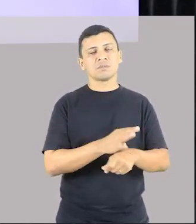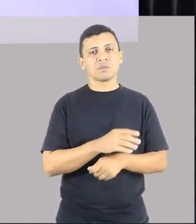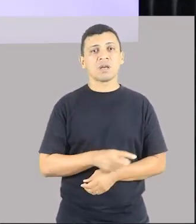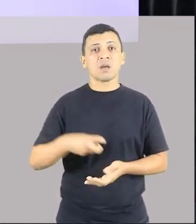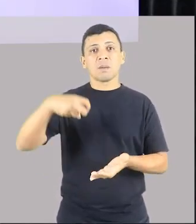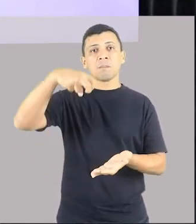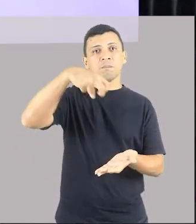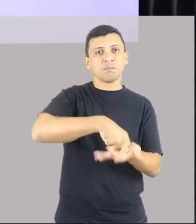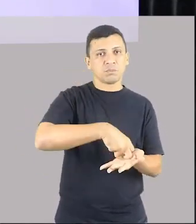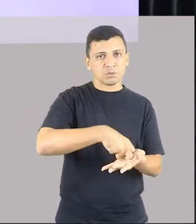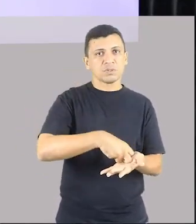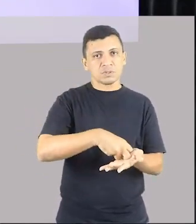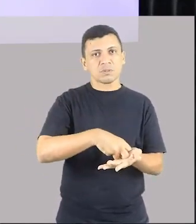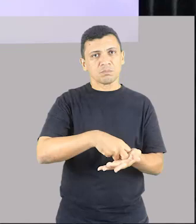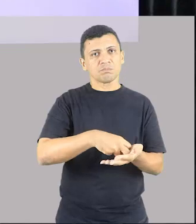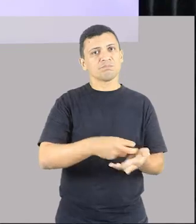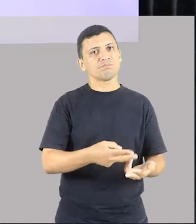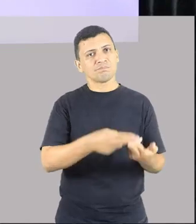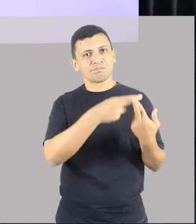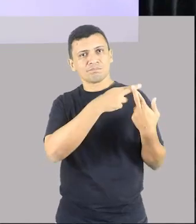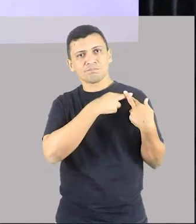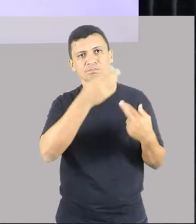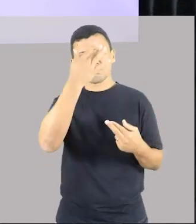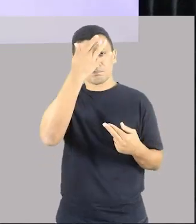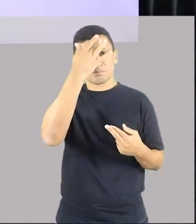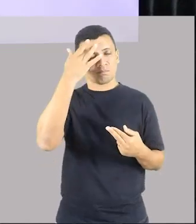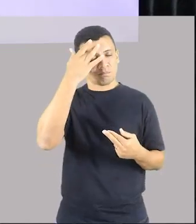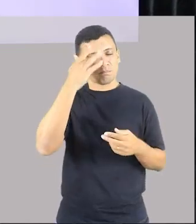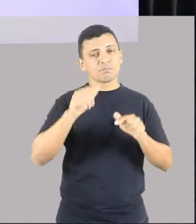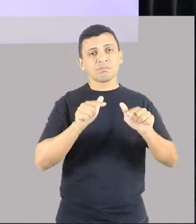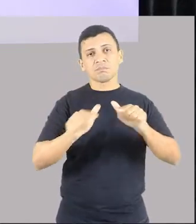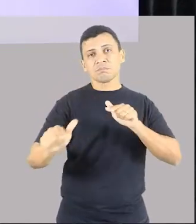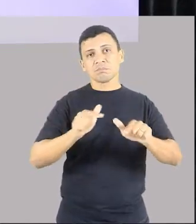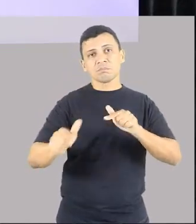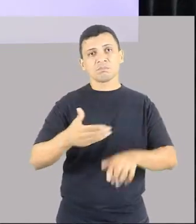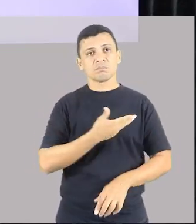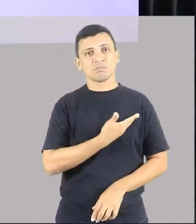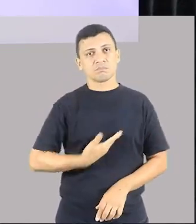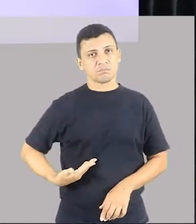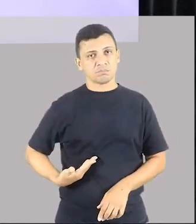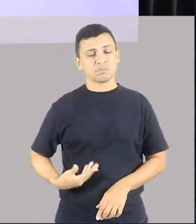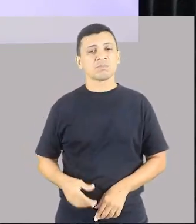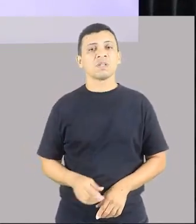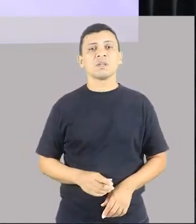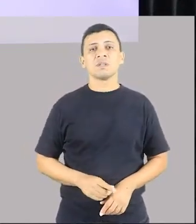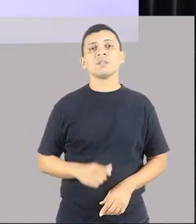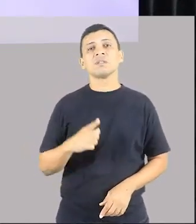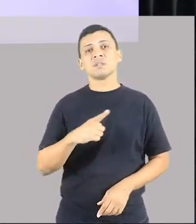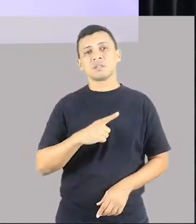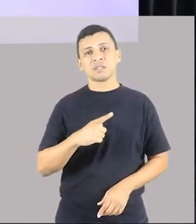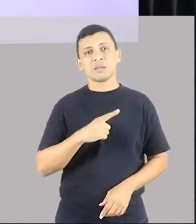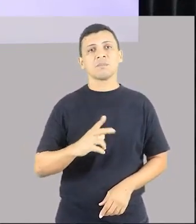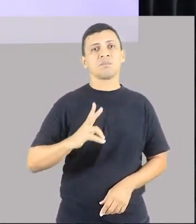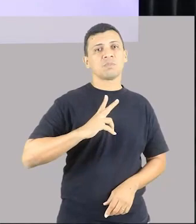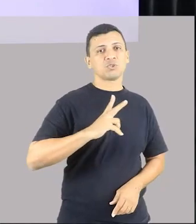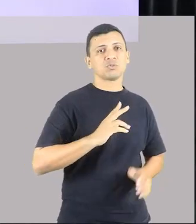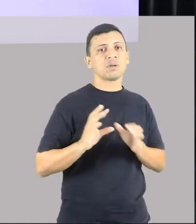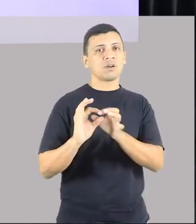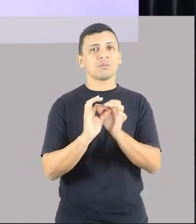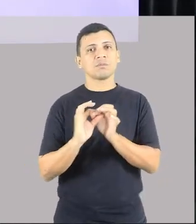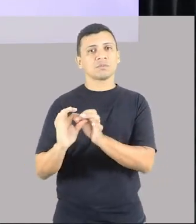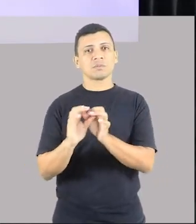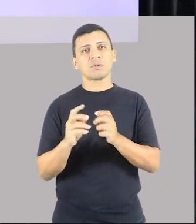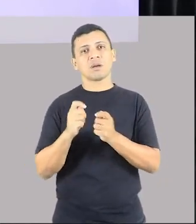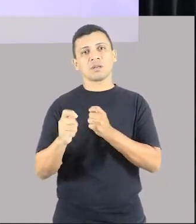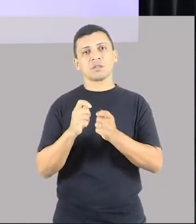punição disciplinar de servidores públicos. Em todos esses casos, há um vínculo entre a administração pública e particular. Em todos